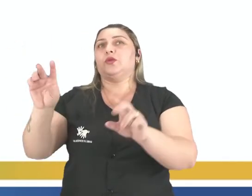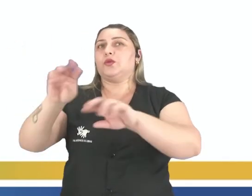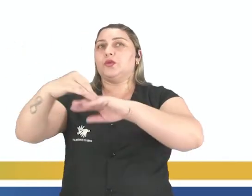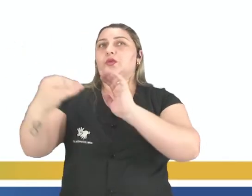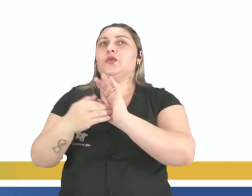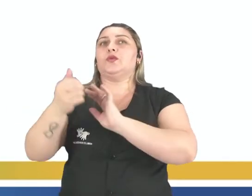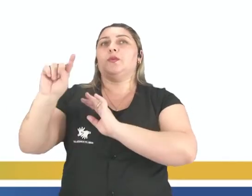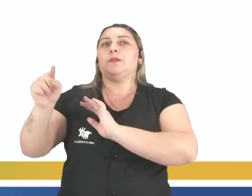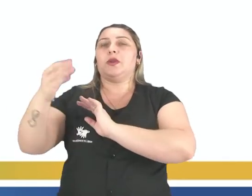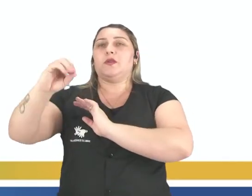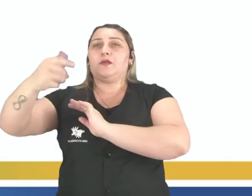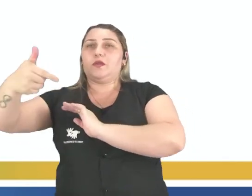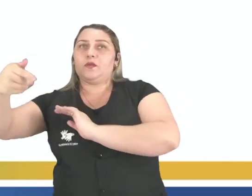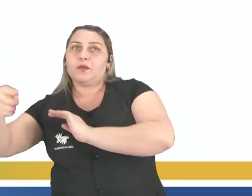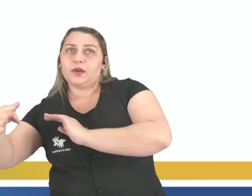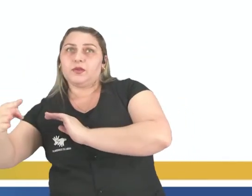diante.